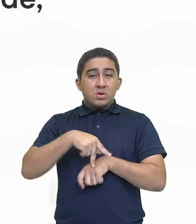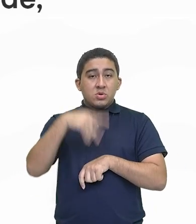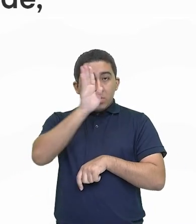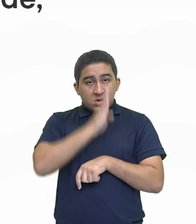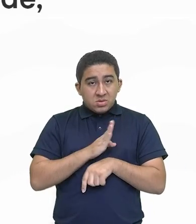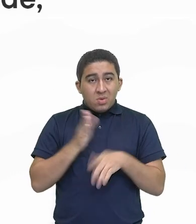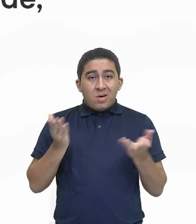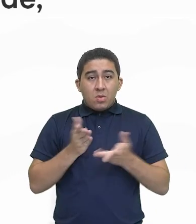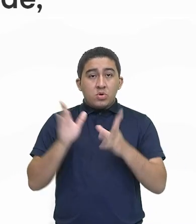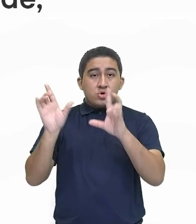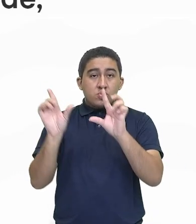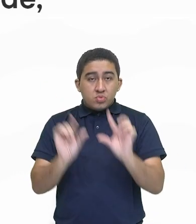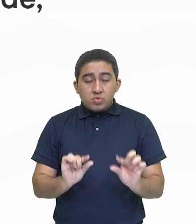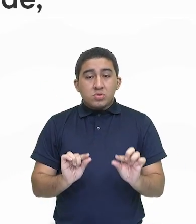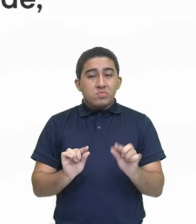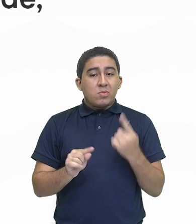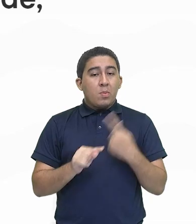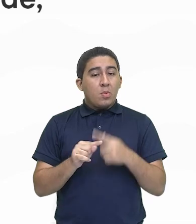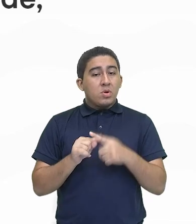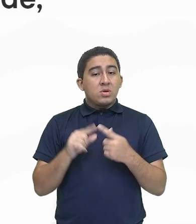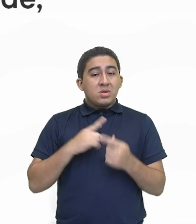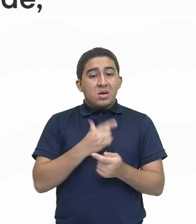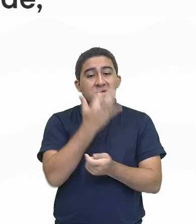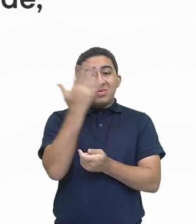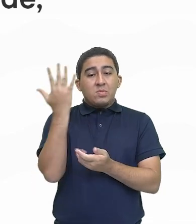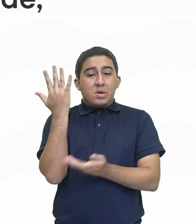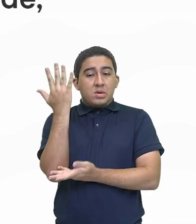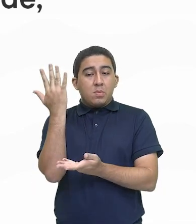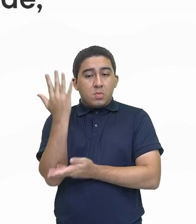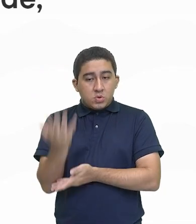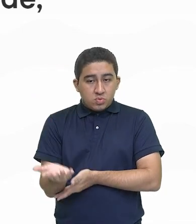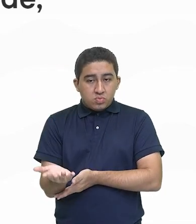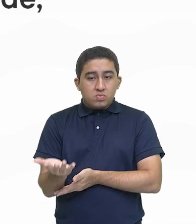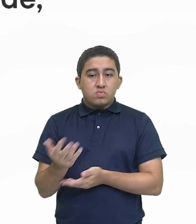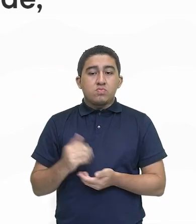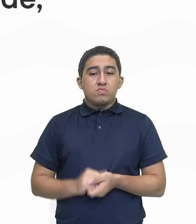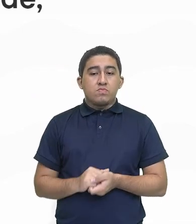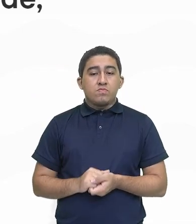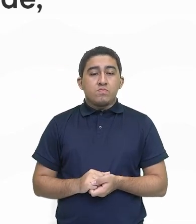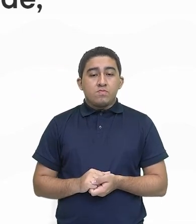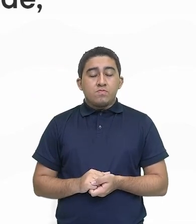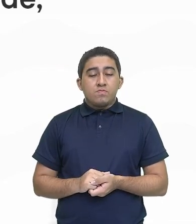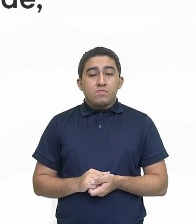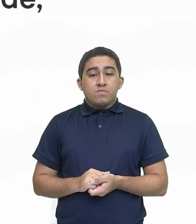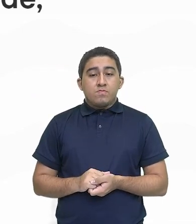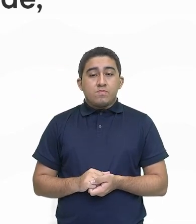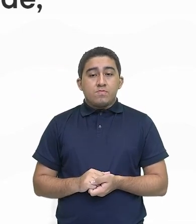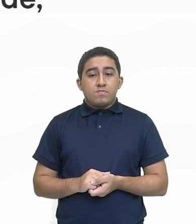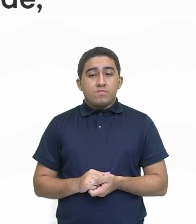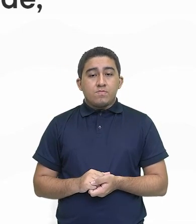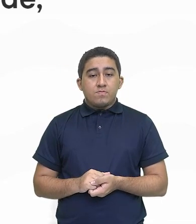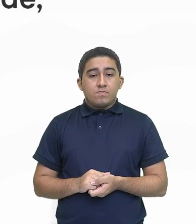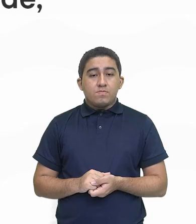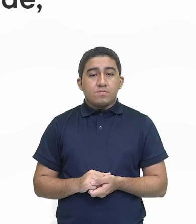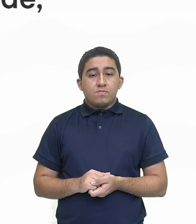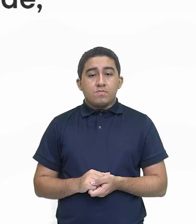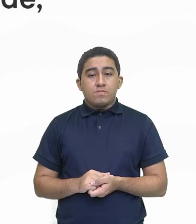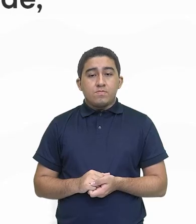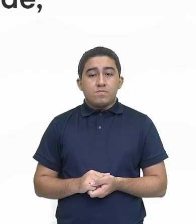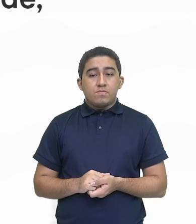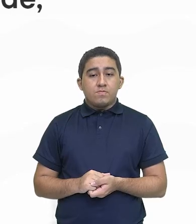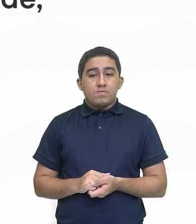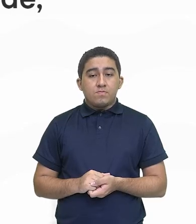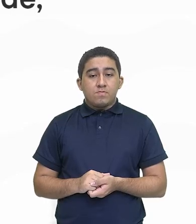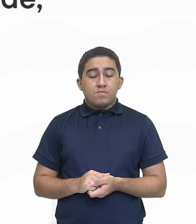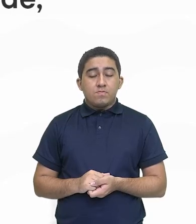está reduzido, né, a essa porção. Toda essa extensão e agora só tem 15% do que era